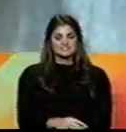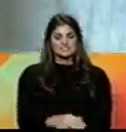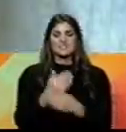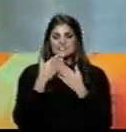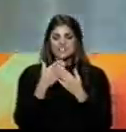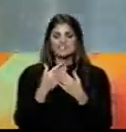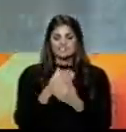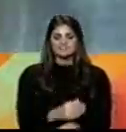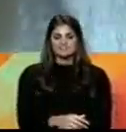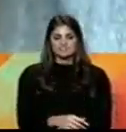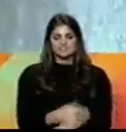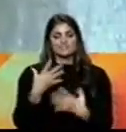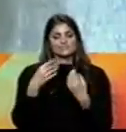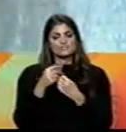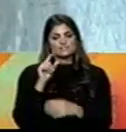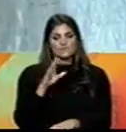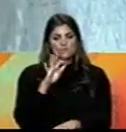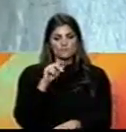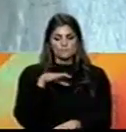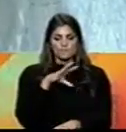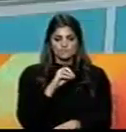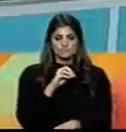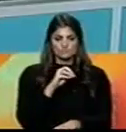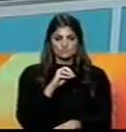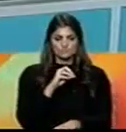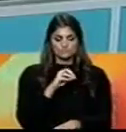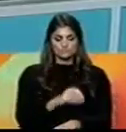obrigada. E agora vamos juntar o fermento de padeiro seco.